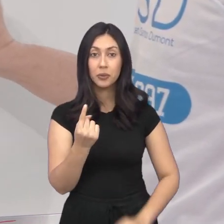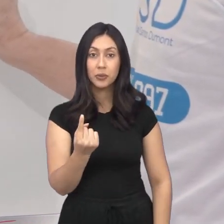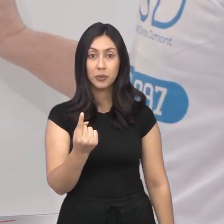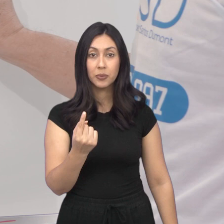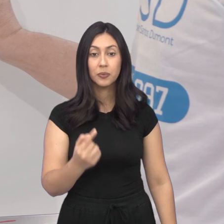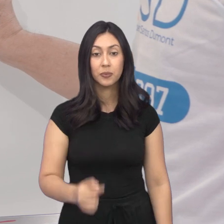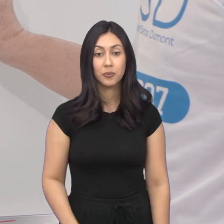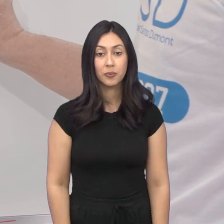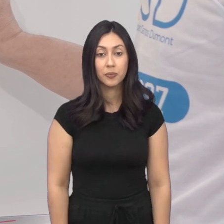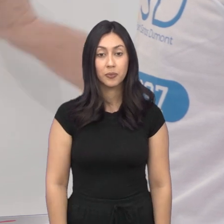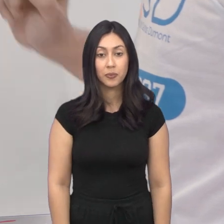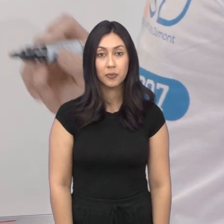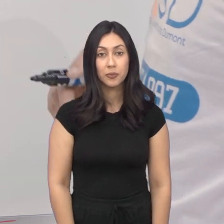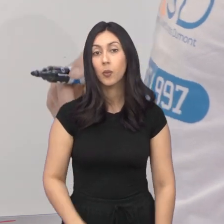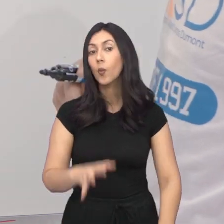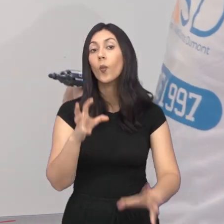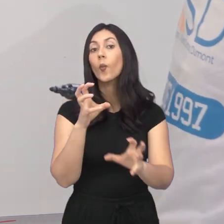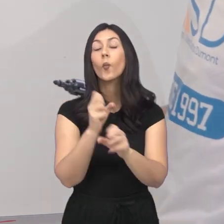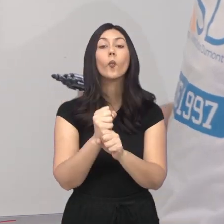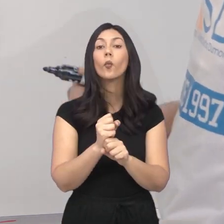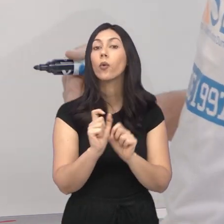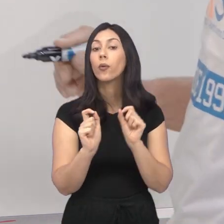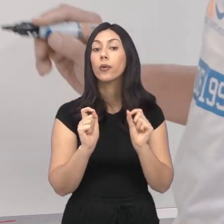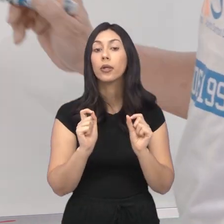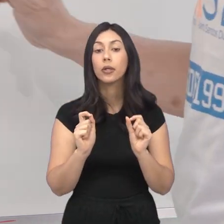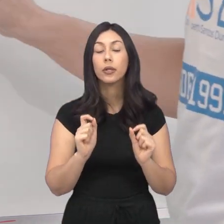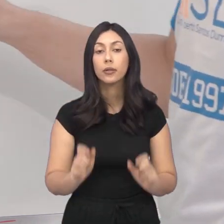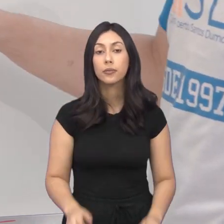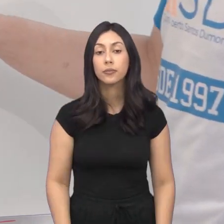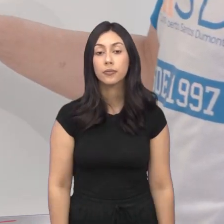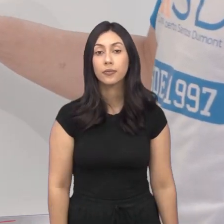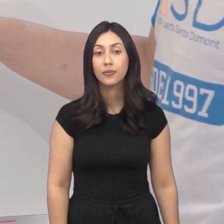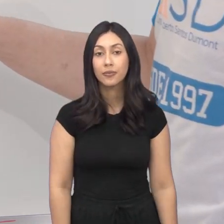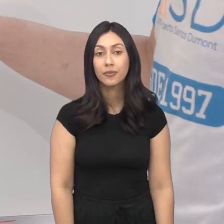Menos 1. Então isso aqui ficou o quê?